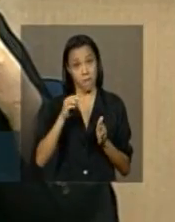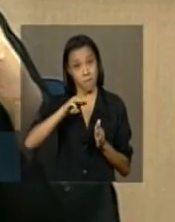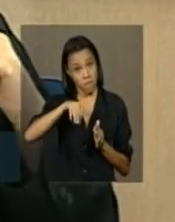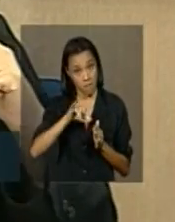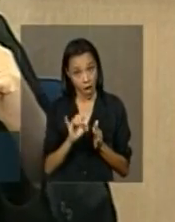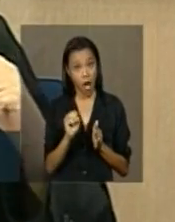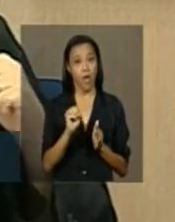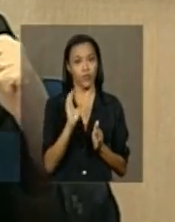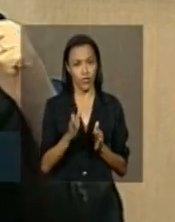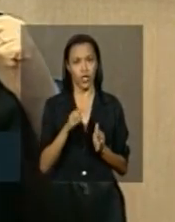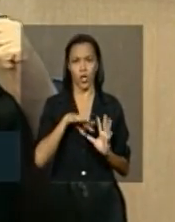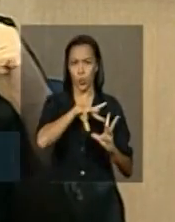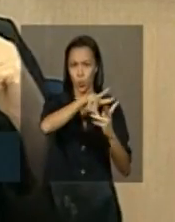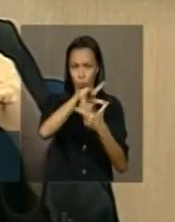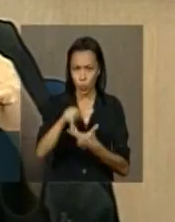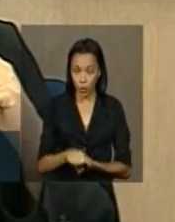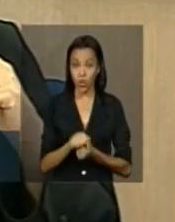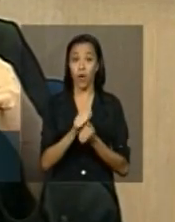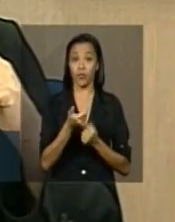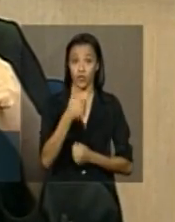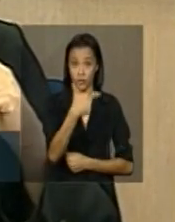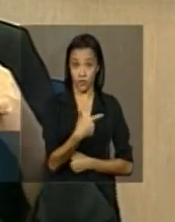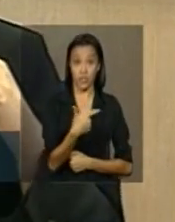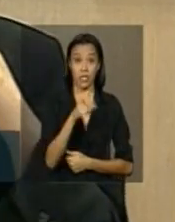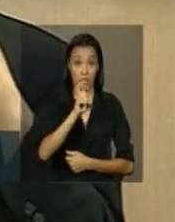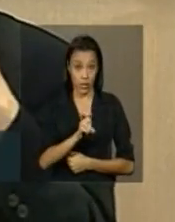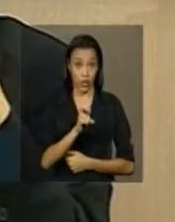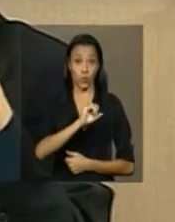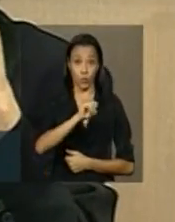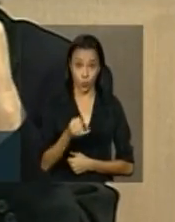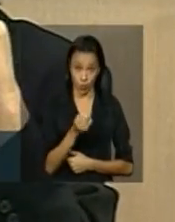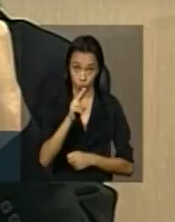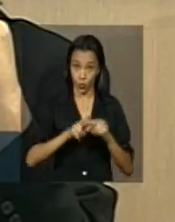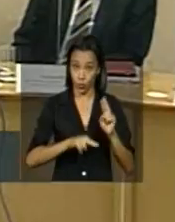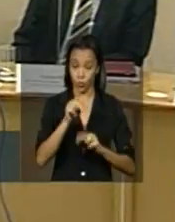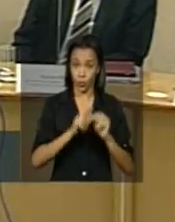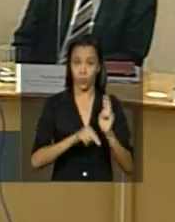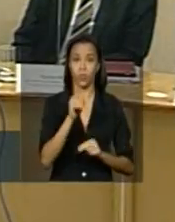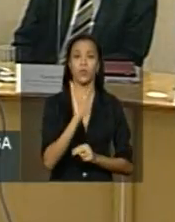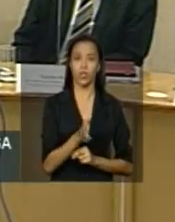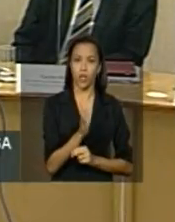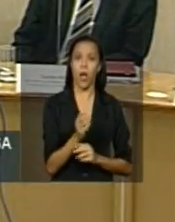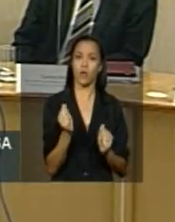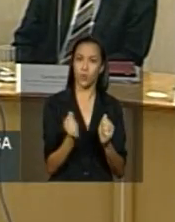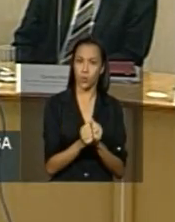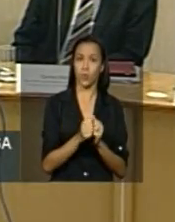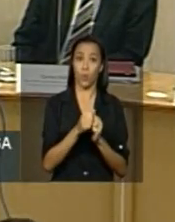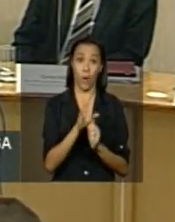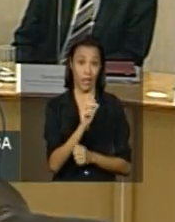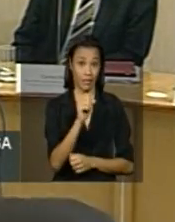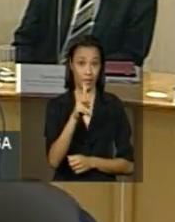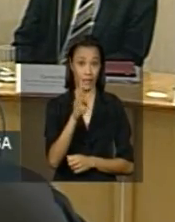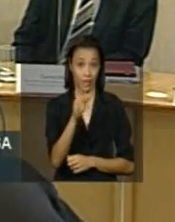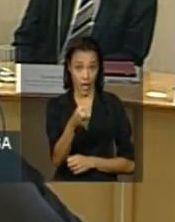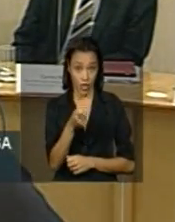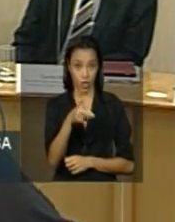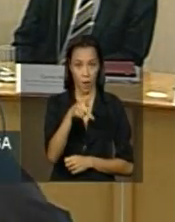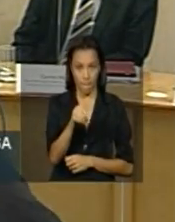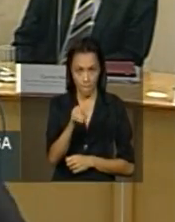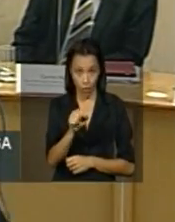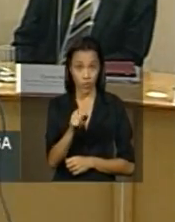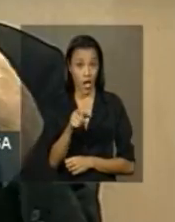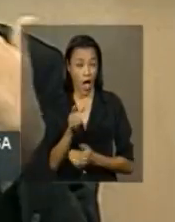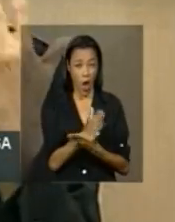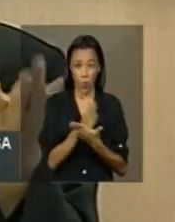do dia mundial de Meio Ambiente no dia 5 de junho tá junto com a taxa prodes cons solidária 2010 2011 muita